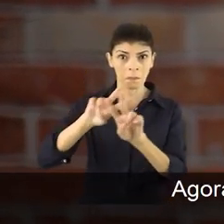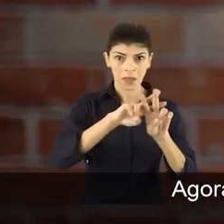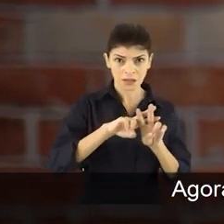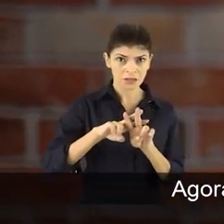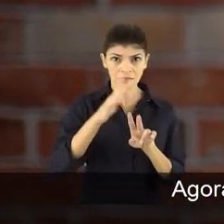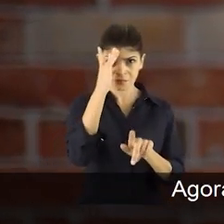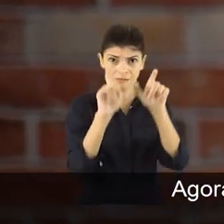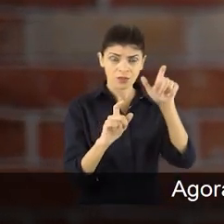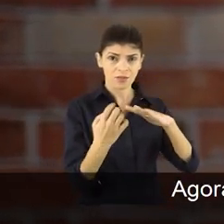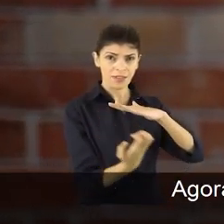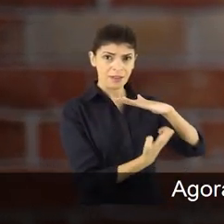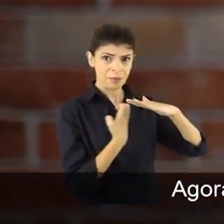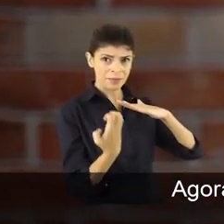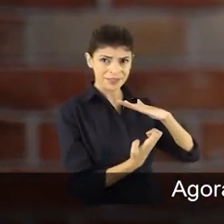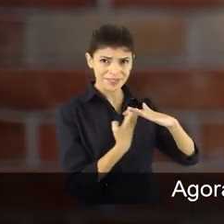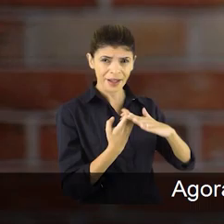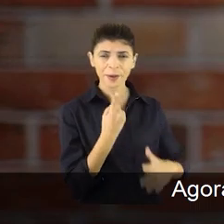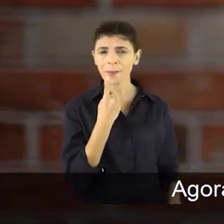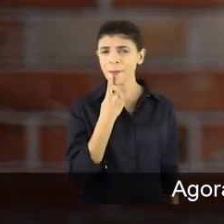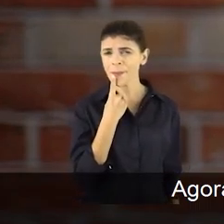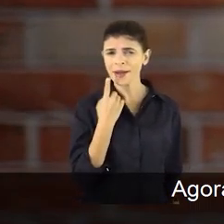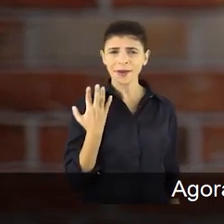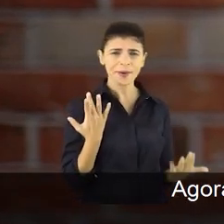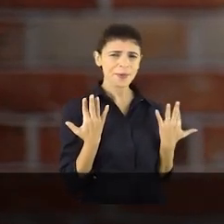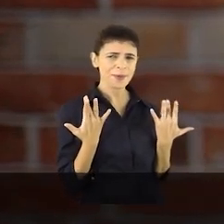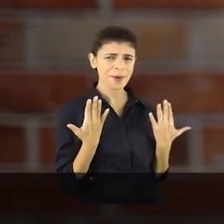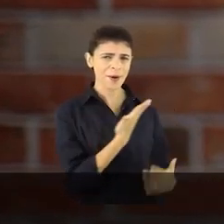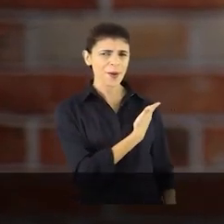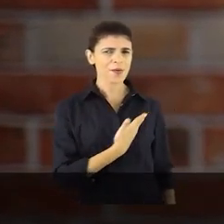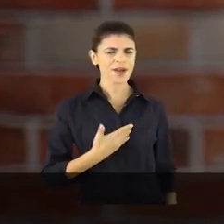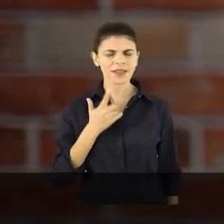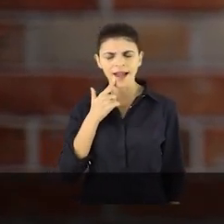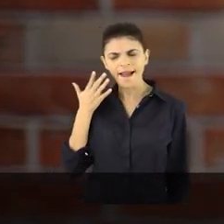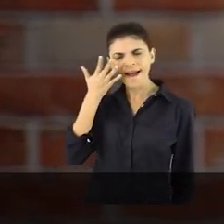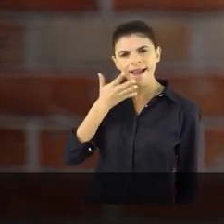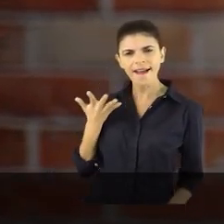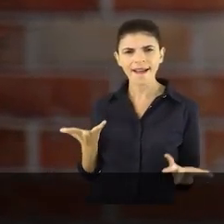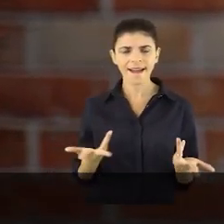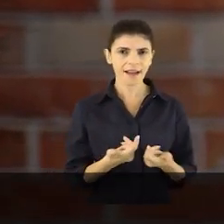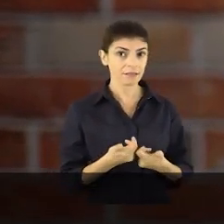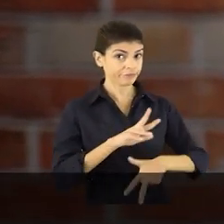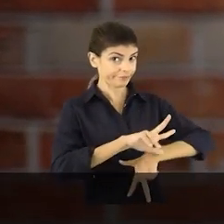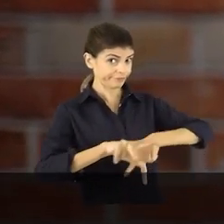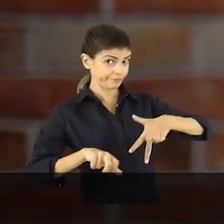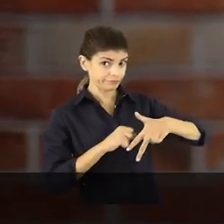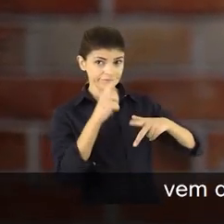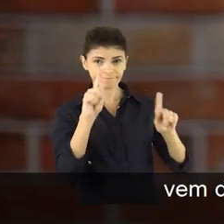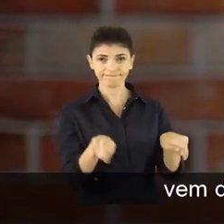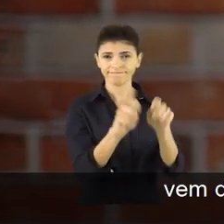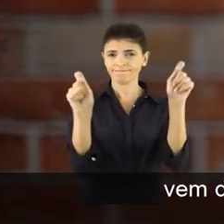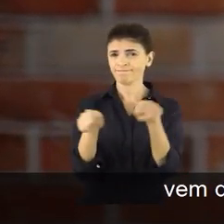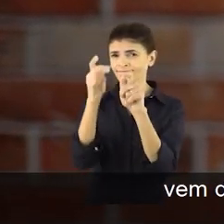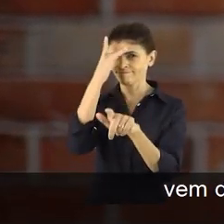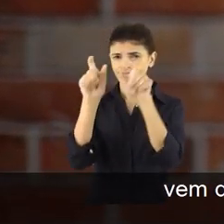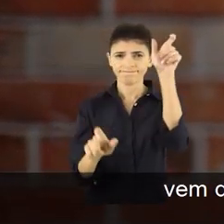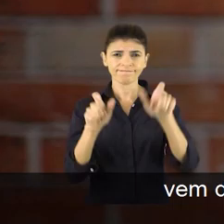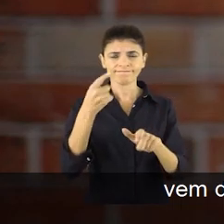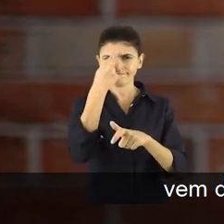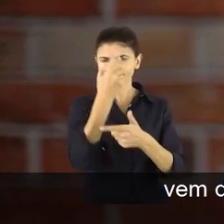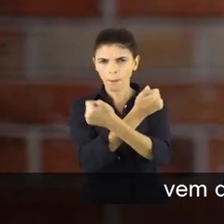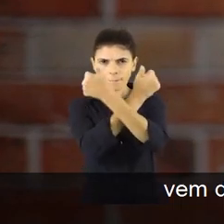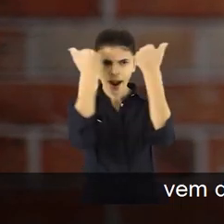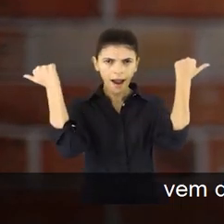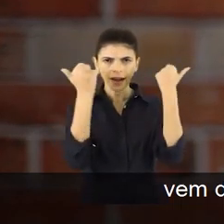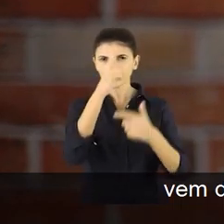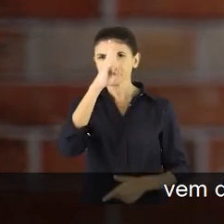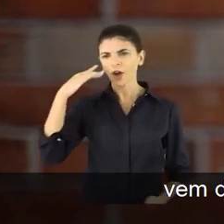com a prisão de maus empresários e governadores bom de conversa a gente tem uma visão bem clara de Como a corrupção vem destruindo